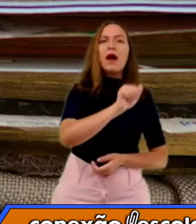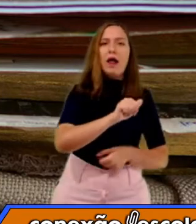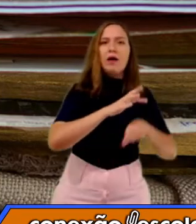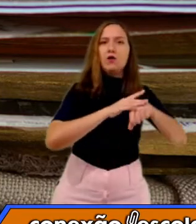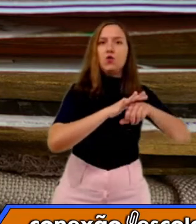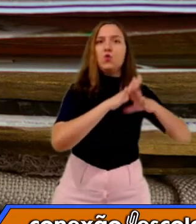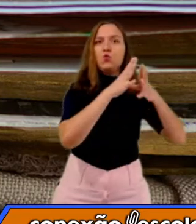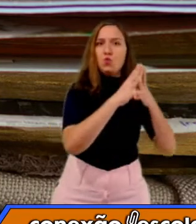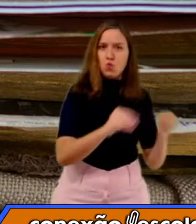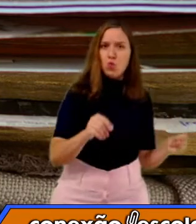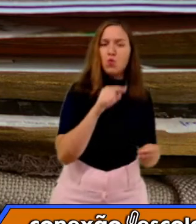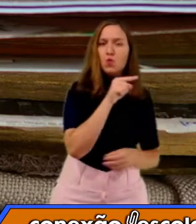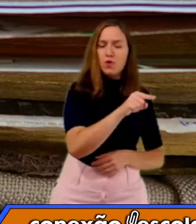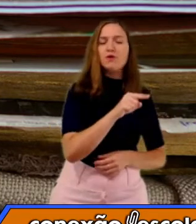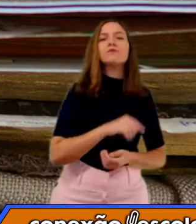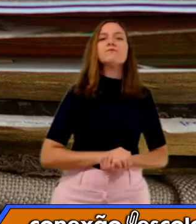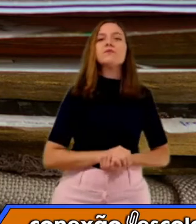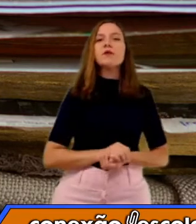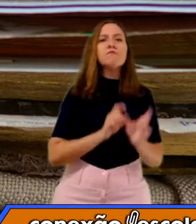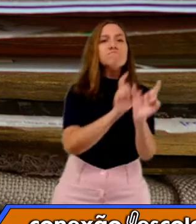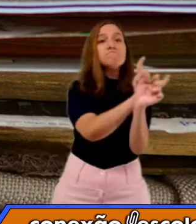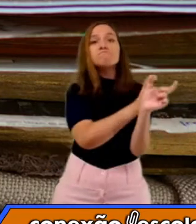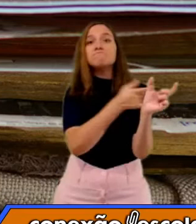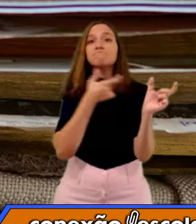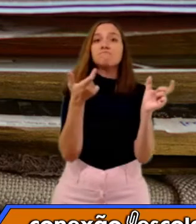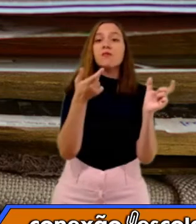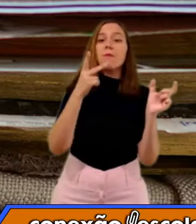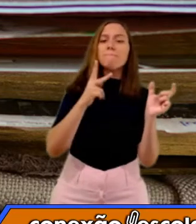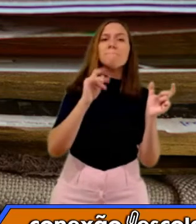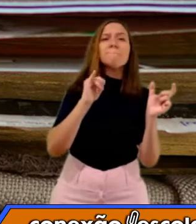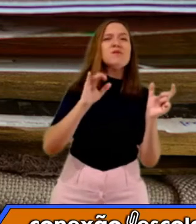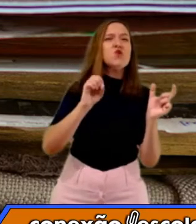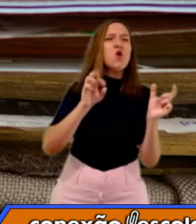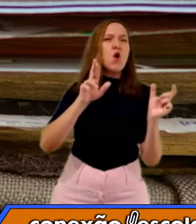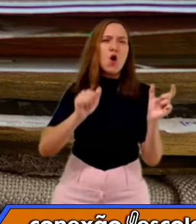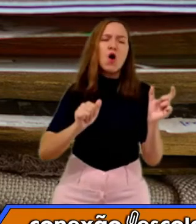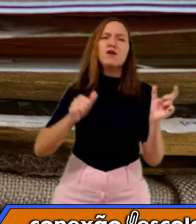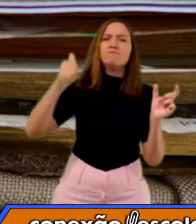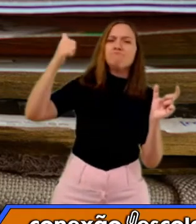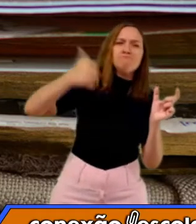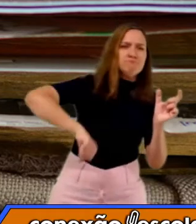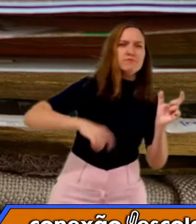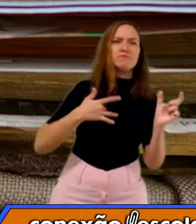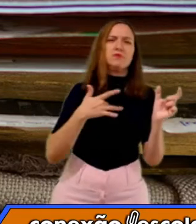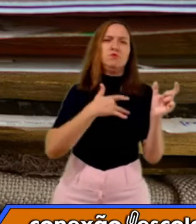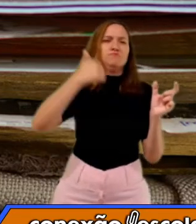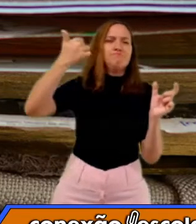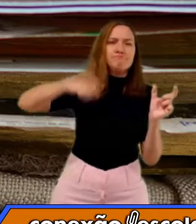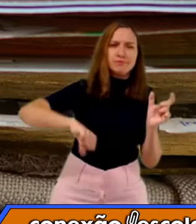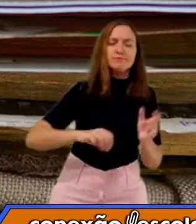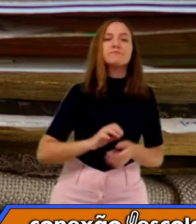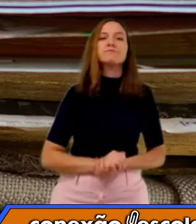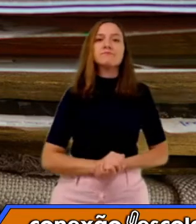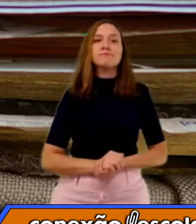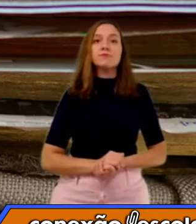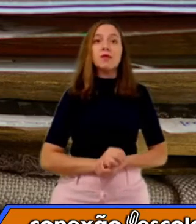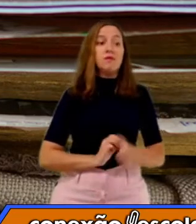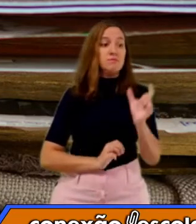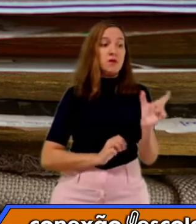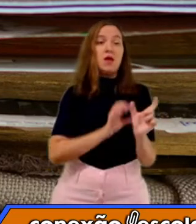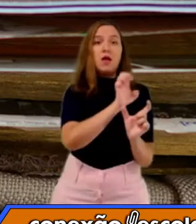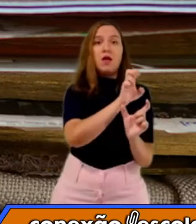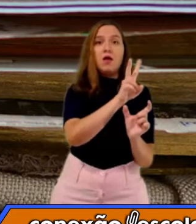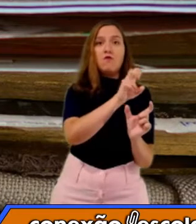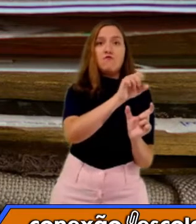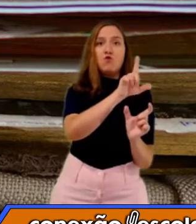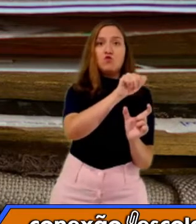cura, o antônimo seria piora, agravar. Quando eu falo evolução, o antônimo